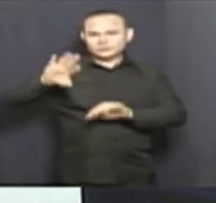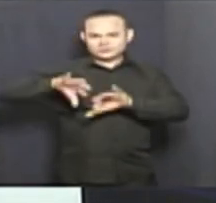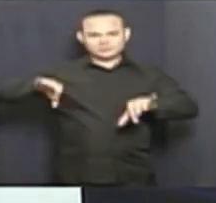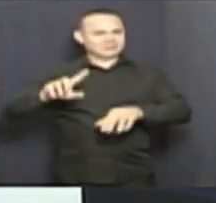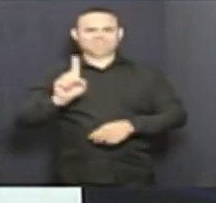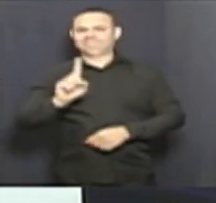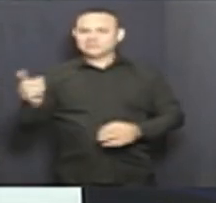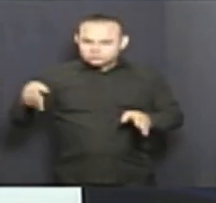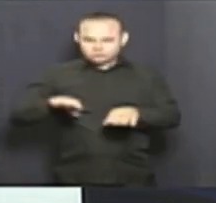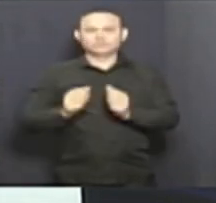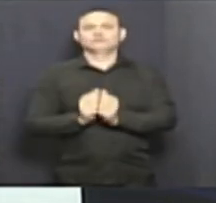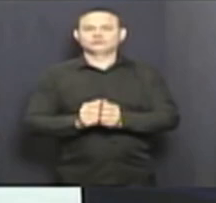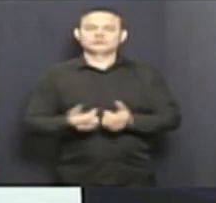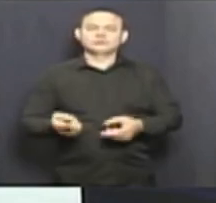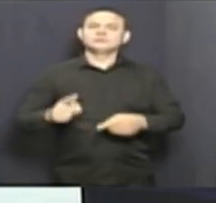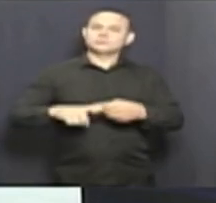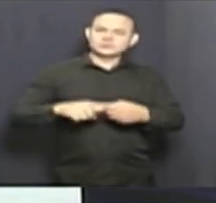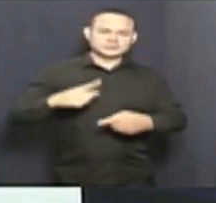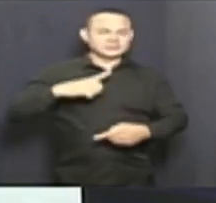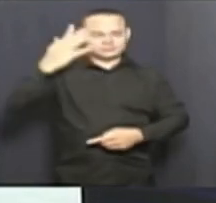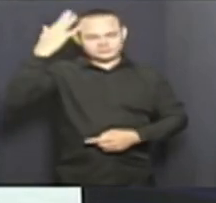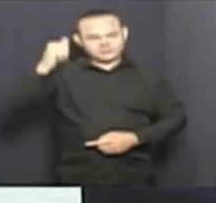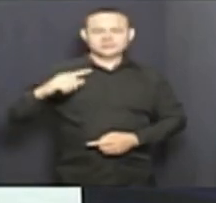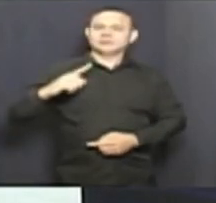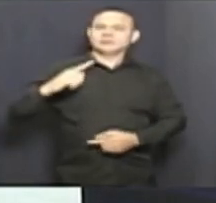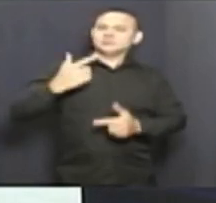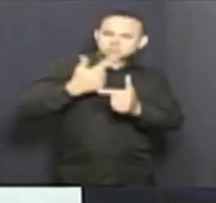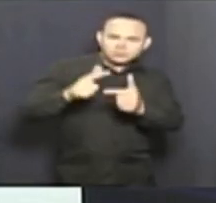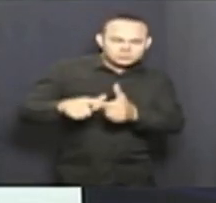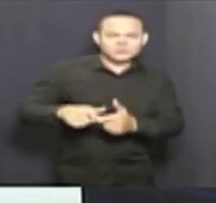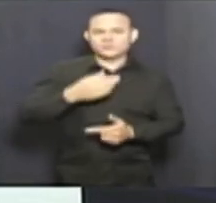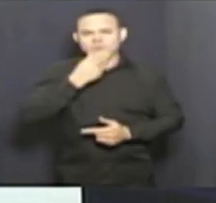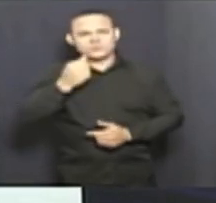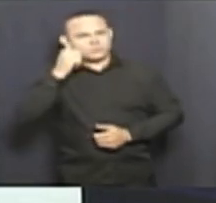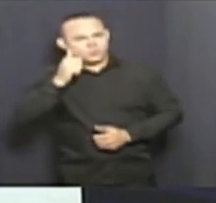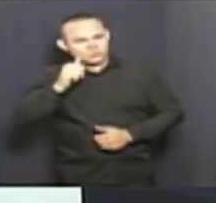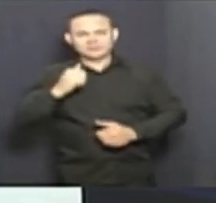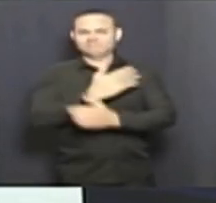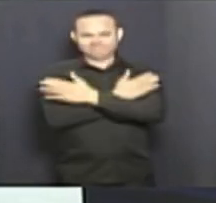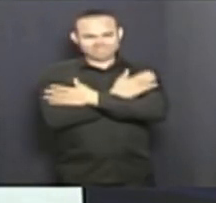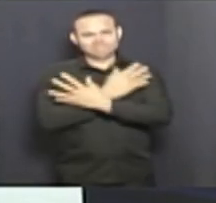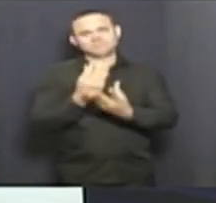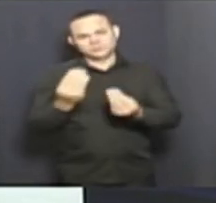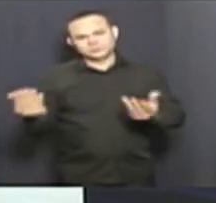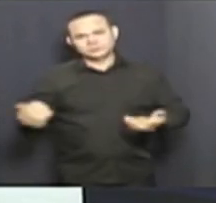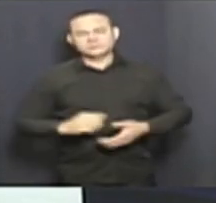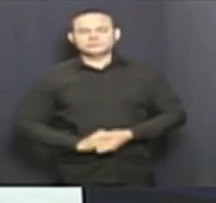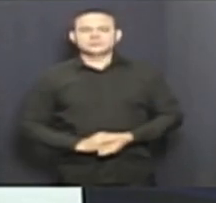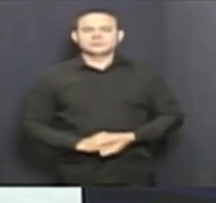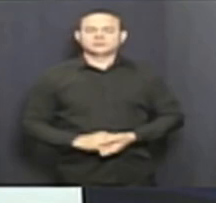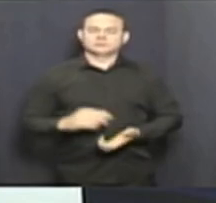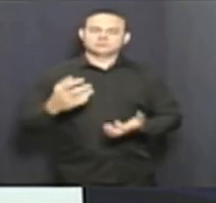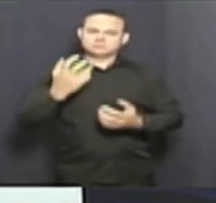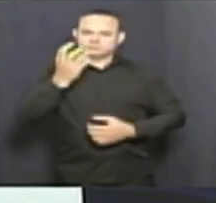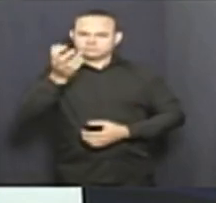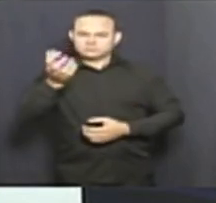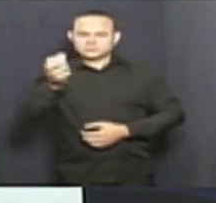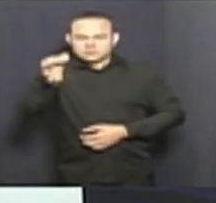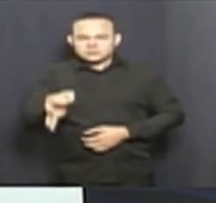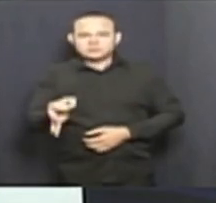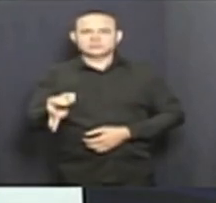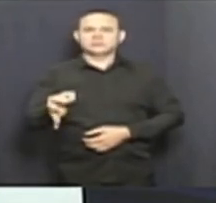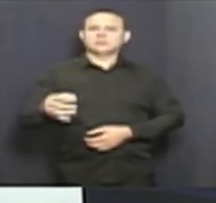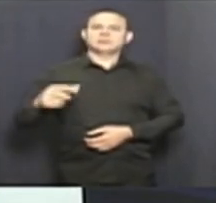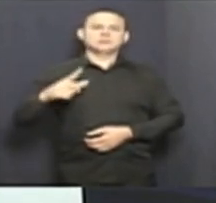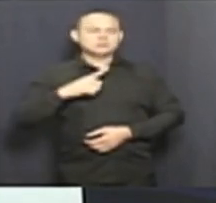100 mil trabalhadoras e trabalhadores que estão aí no desemprego nós queremos com certeza repetirá as ações de sucesso